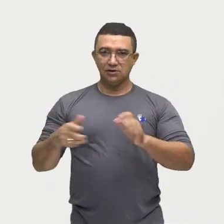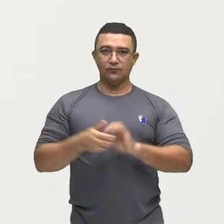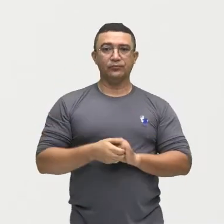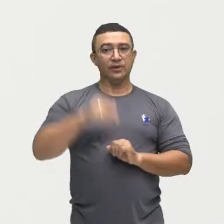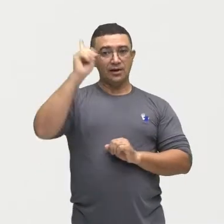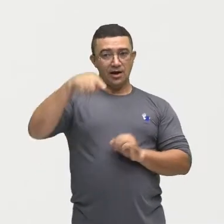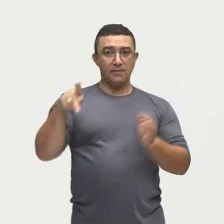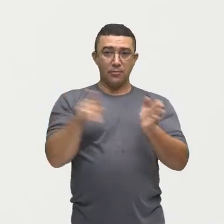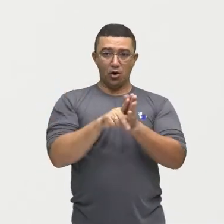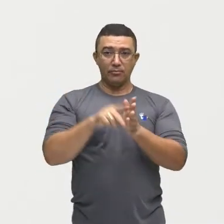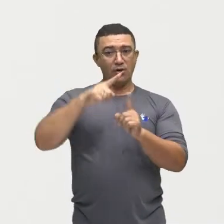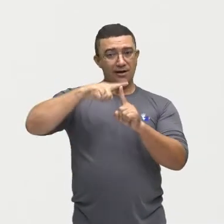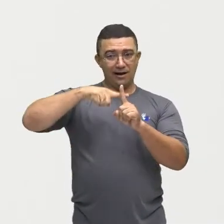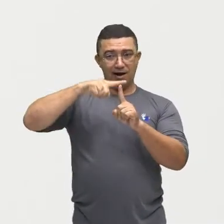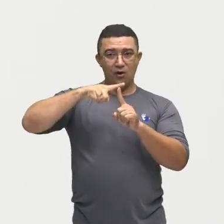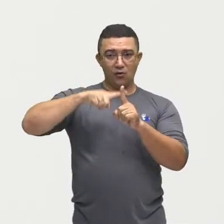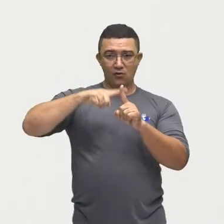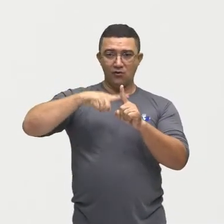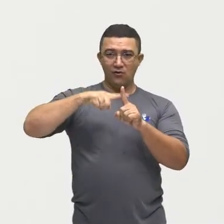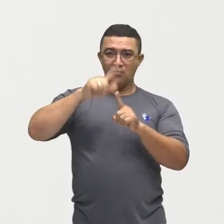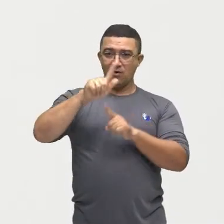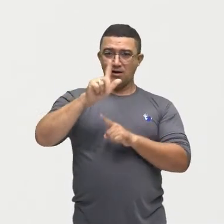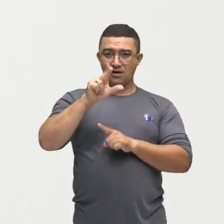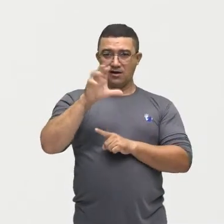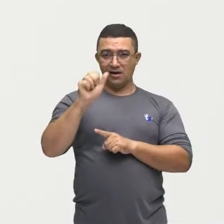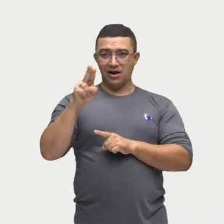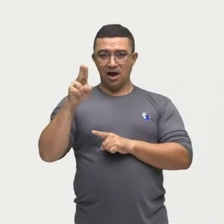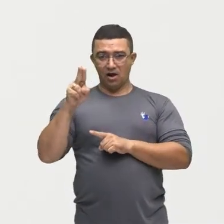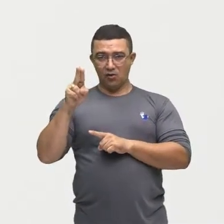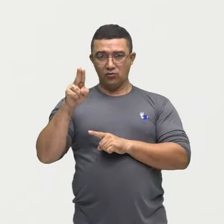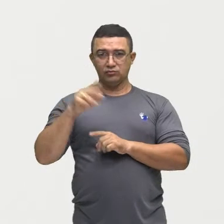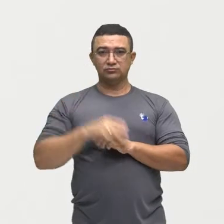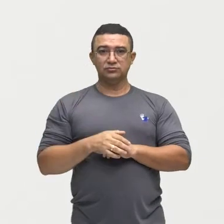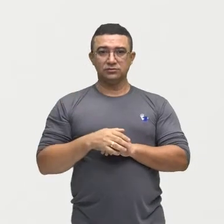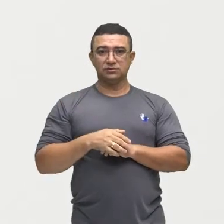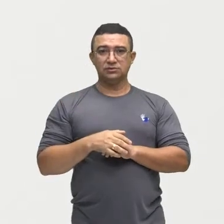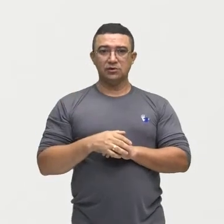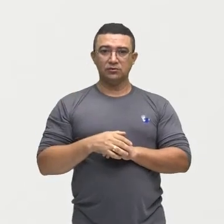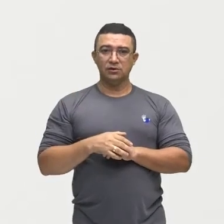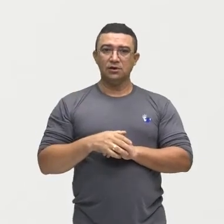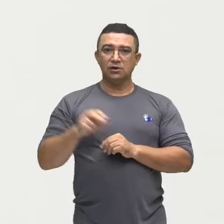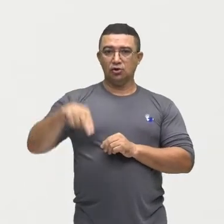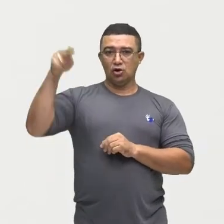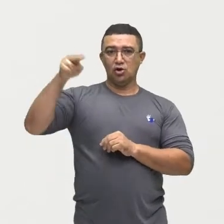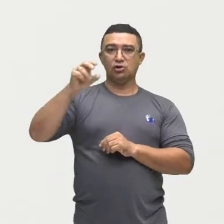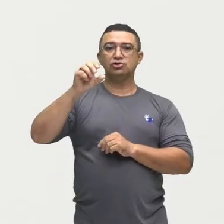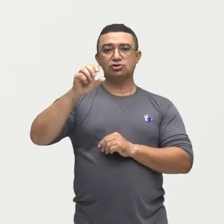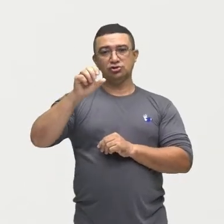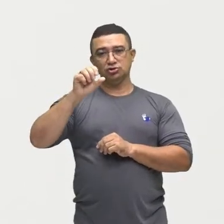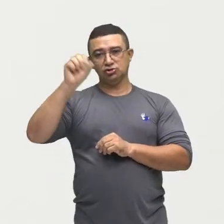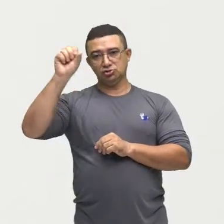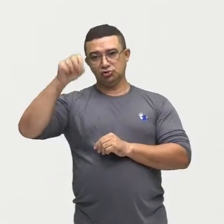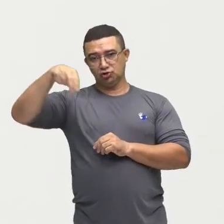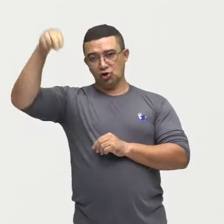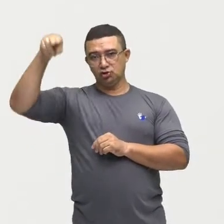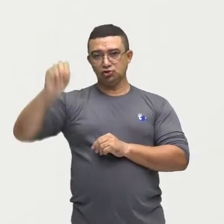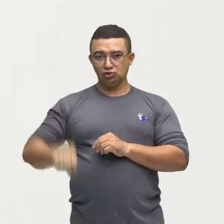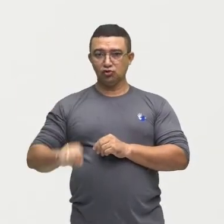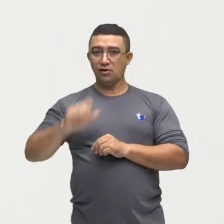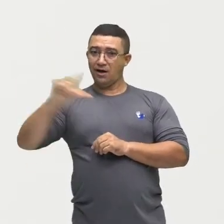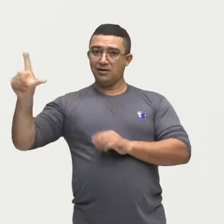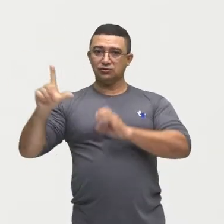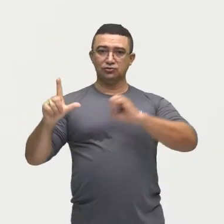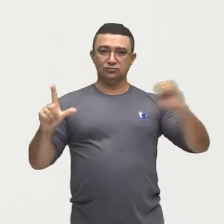em graus, né? Que é a latitude, norte ou sul, e a longitude, leste ou oeste. Então, a partir dessas